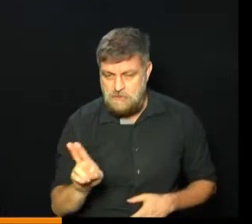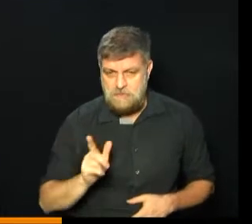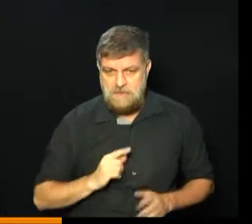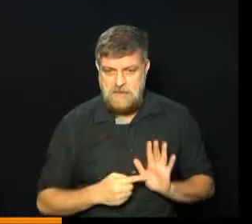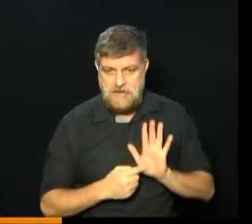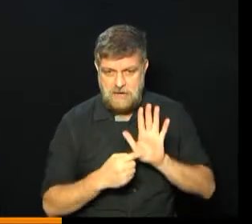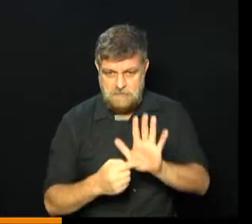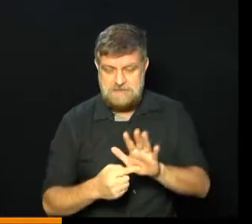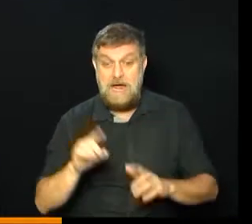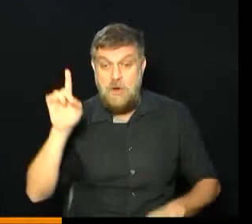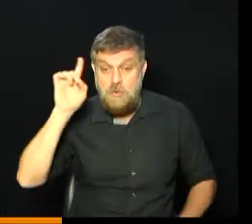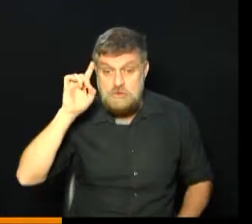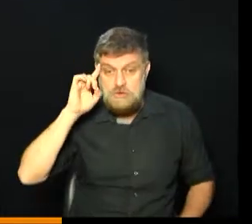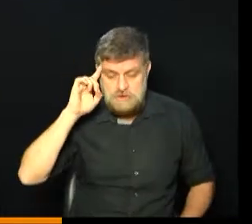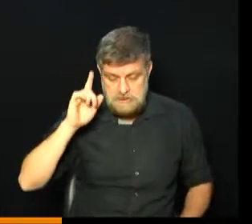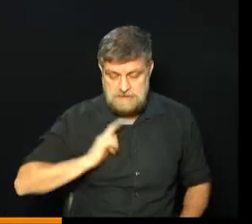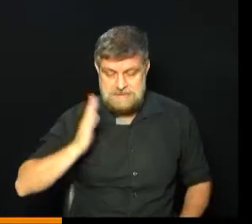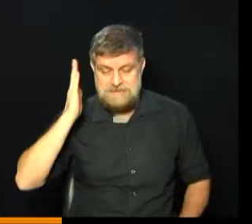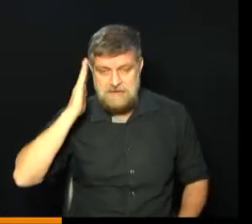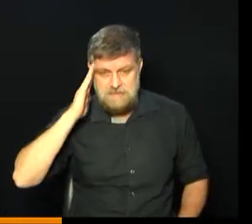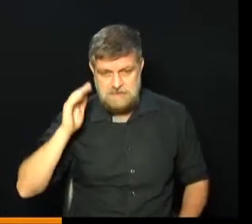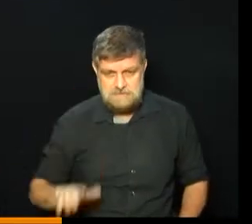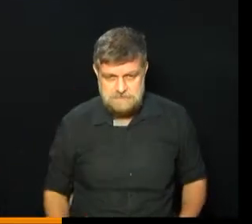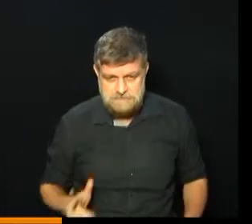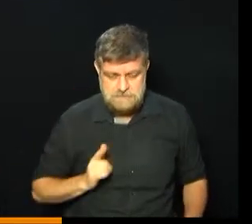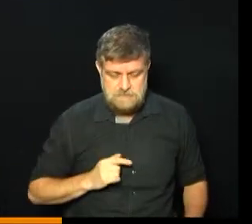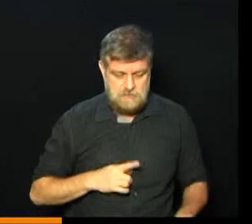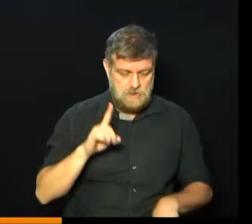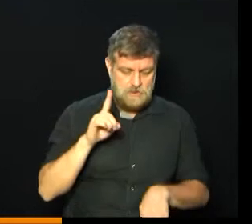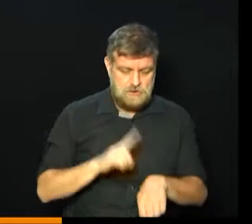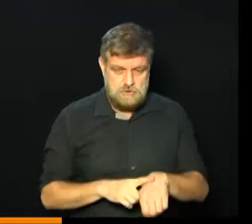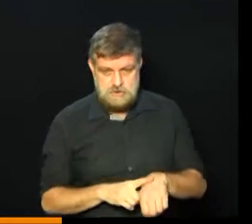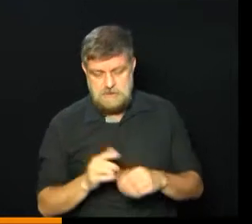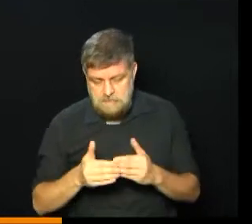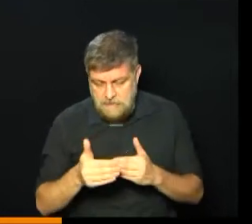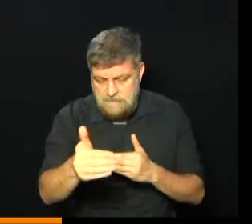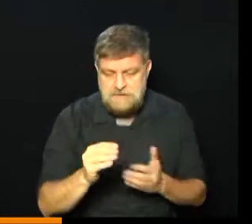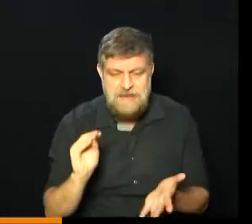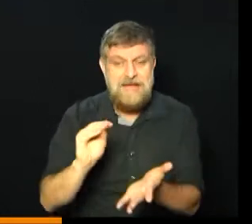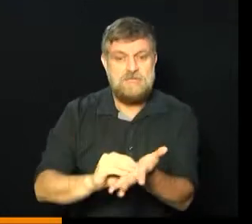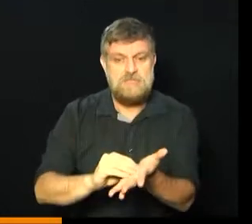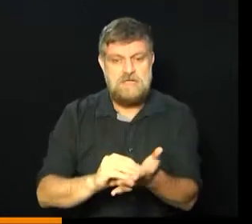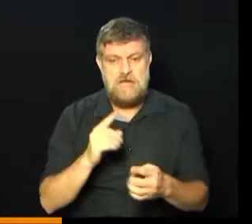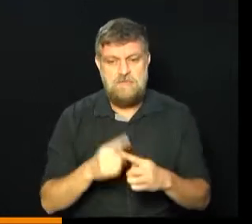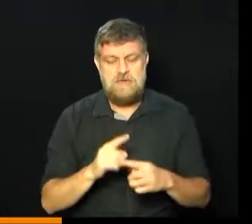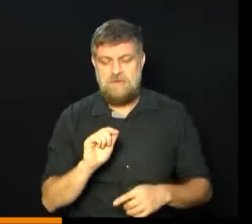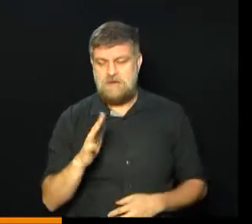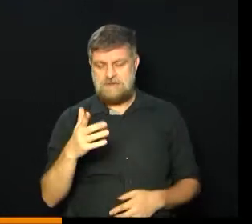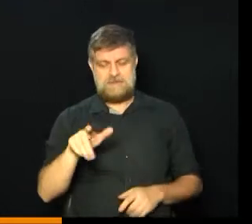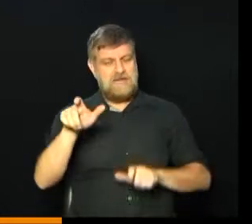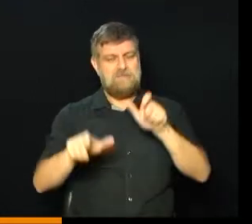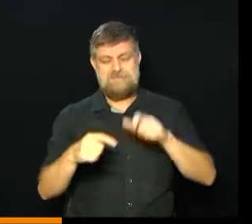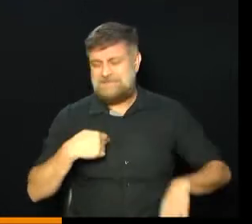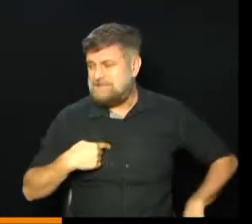a doses tem as datas então até a partir de tal dia você pode reagendar porque às vezes pode ter que as